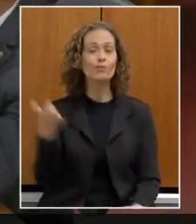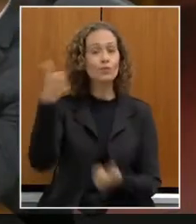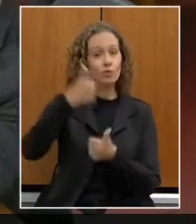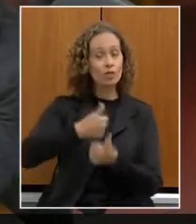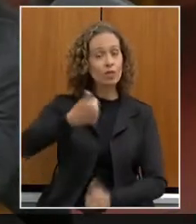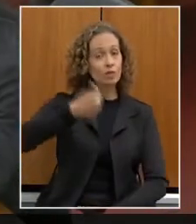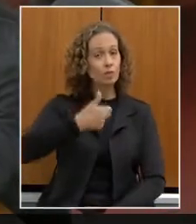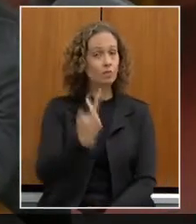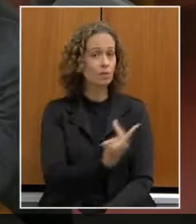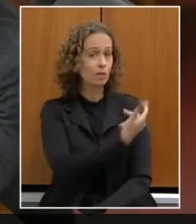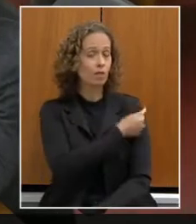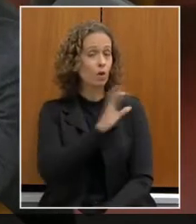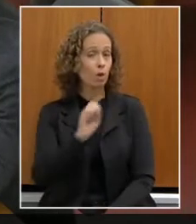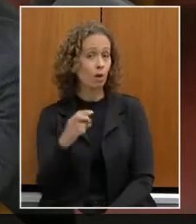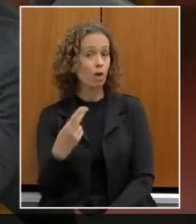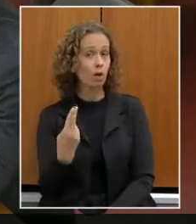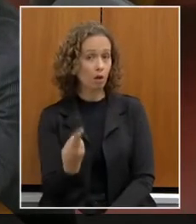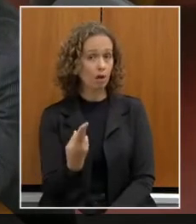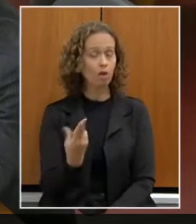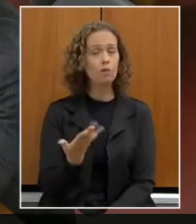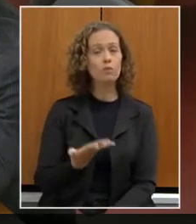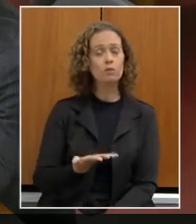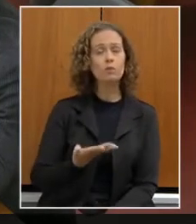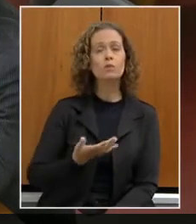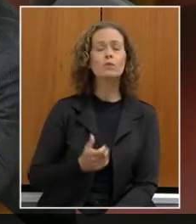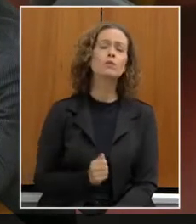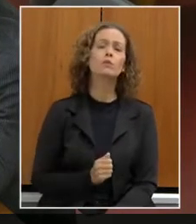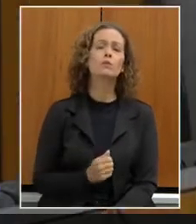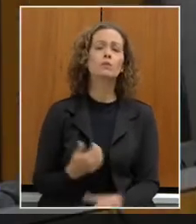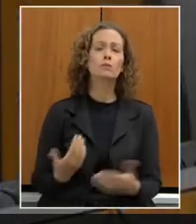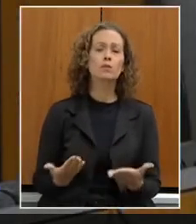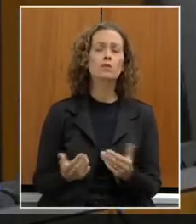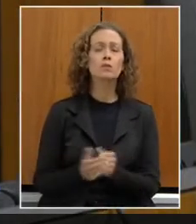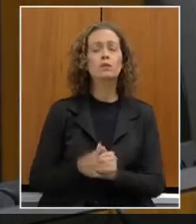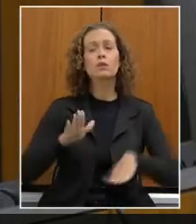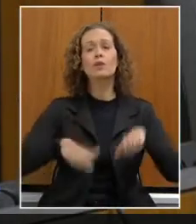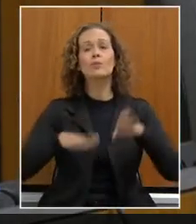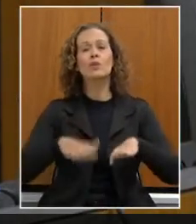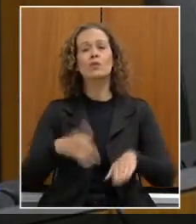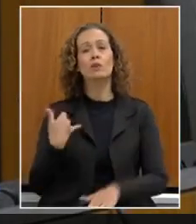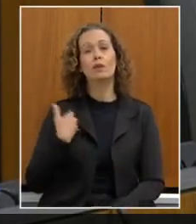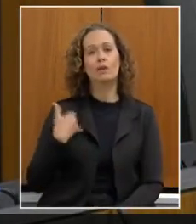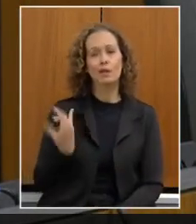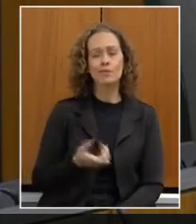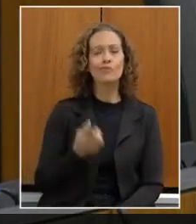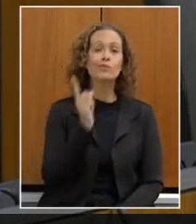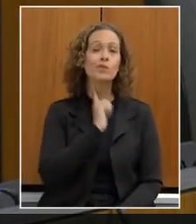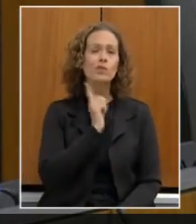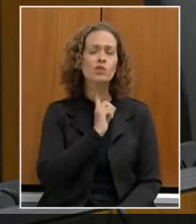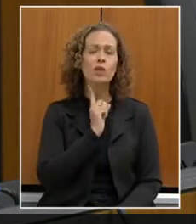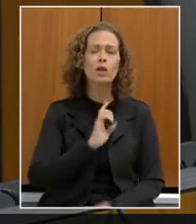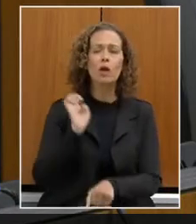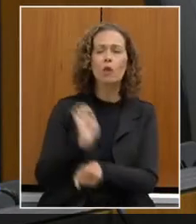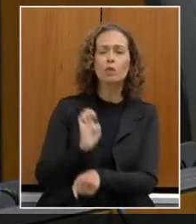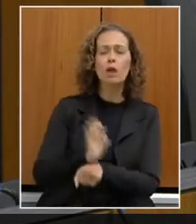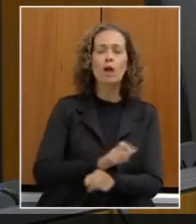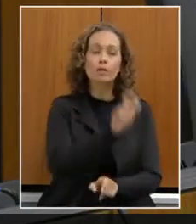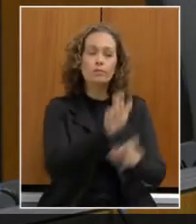ou pirâmide etária Minas Gerais é um estado velho considerado velho nós temos